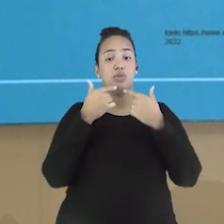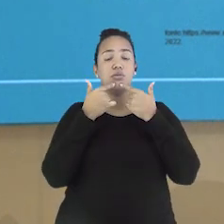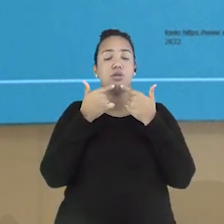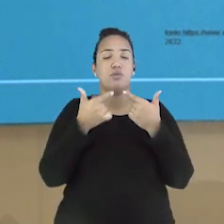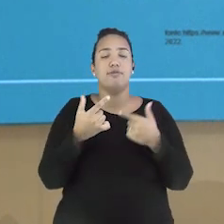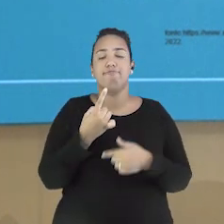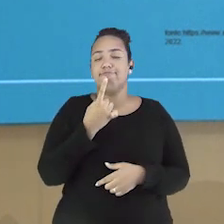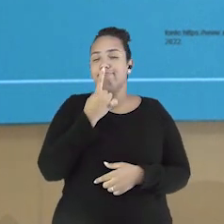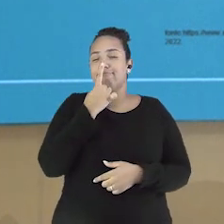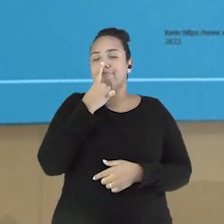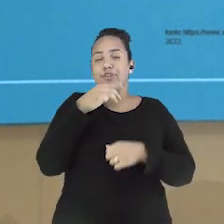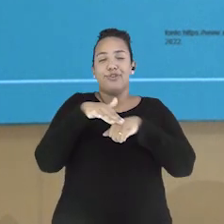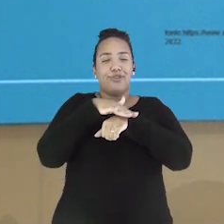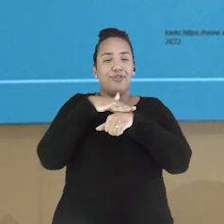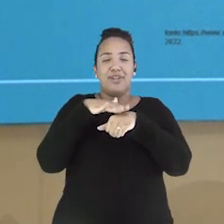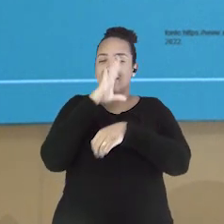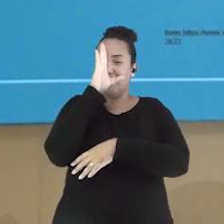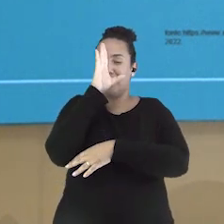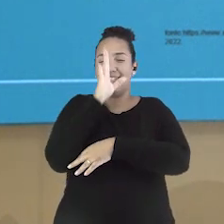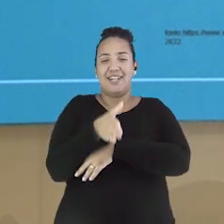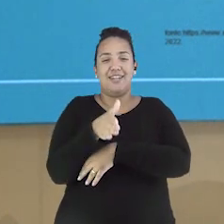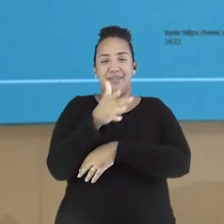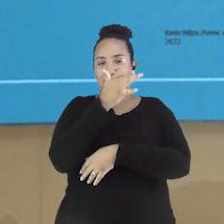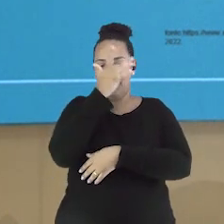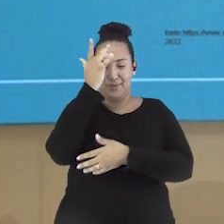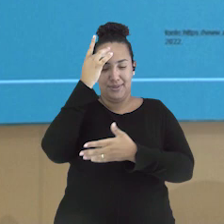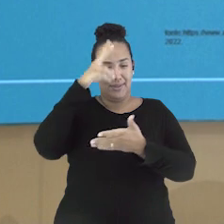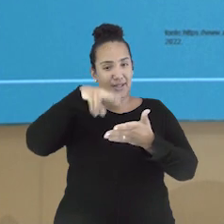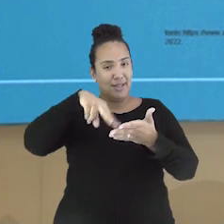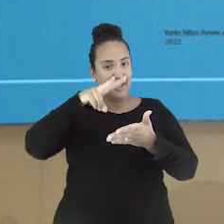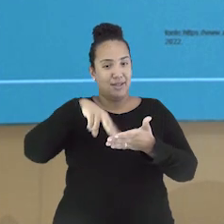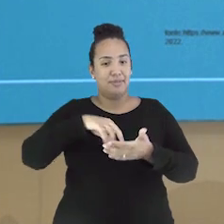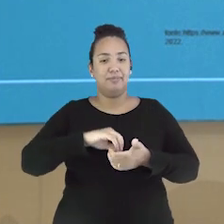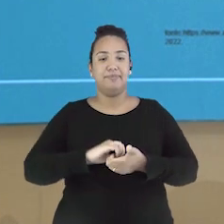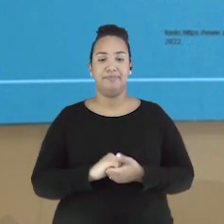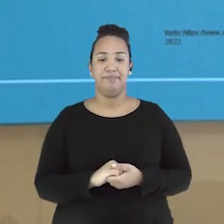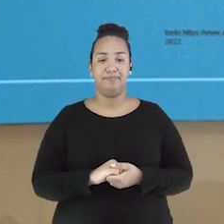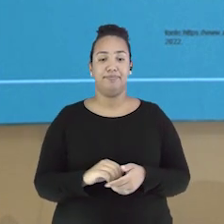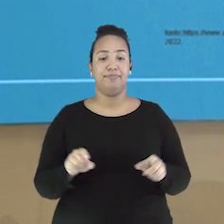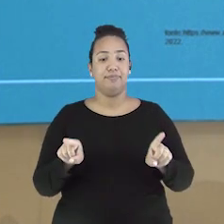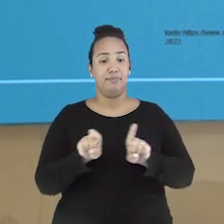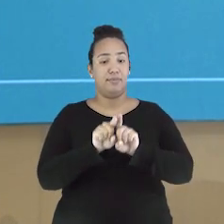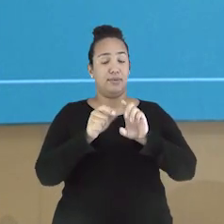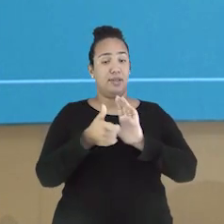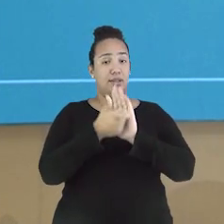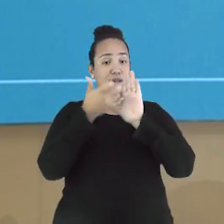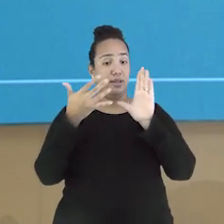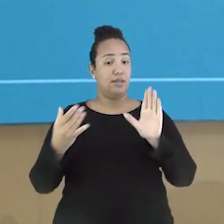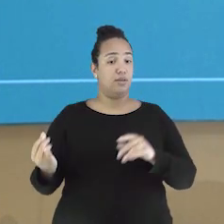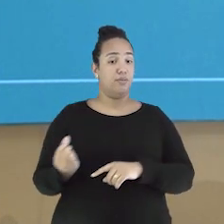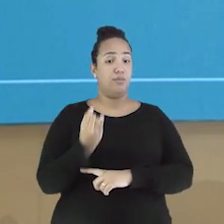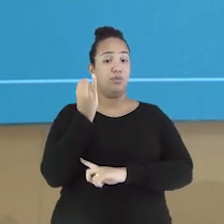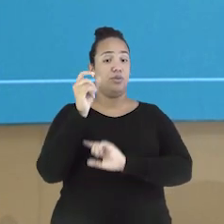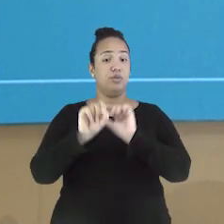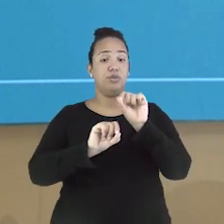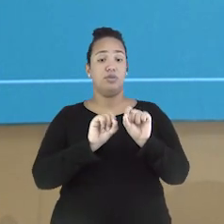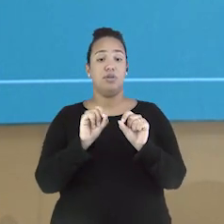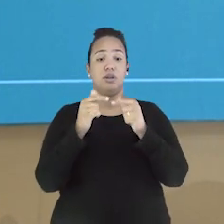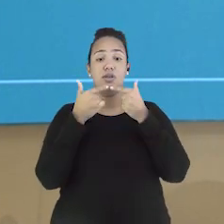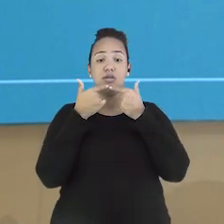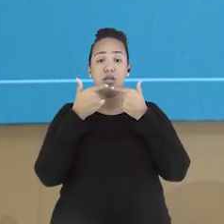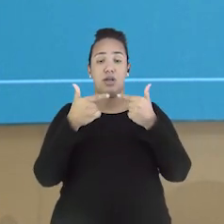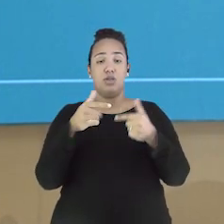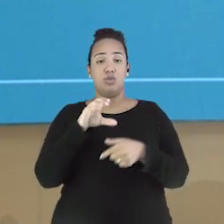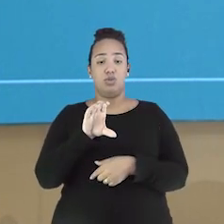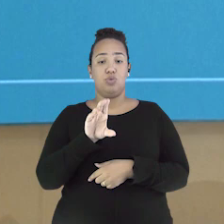mais acessível e que conversa diretamente com os leitores. Outra característica importante do editorial é o uso da língua